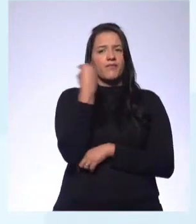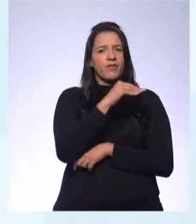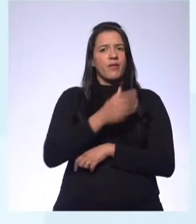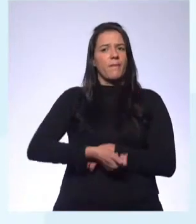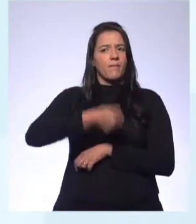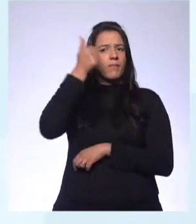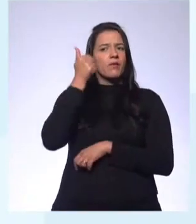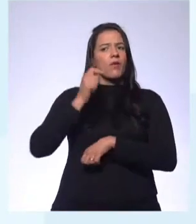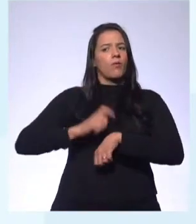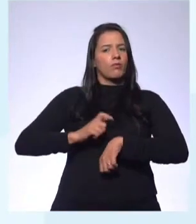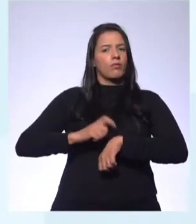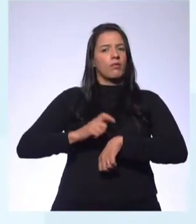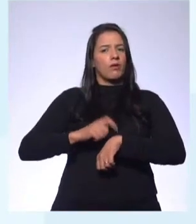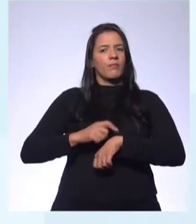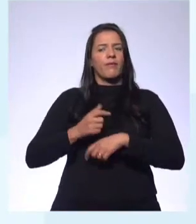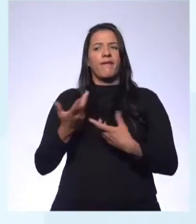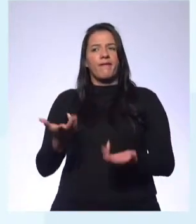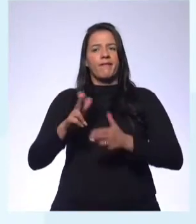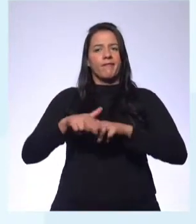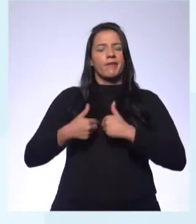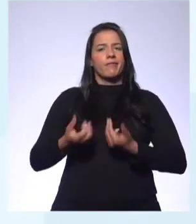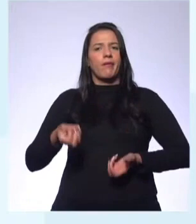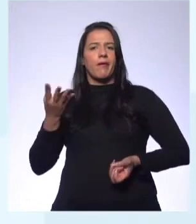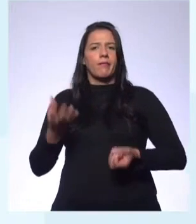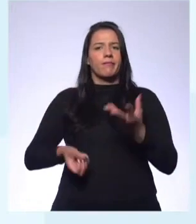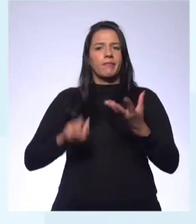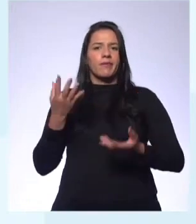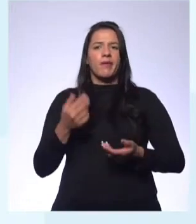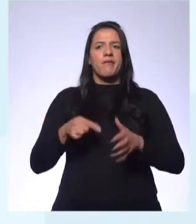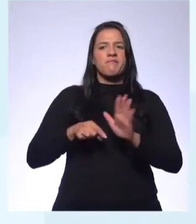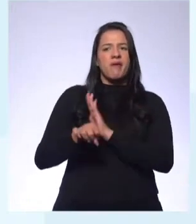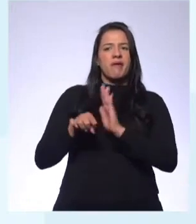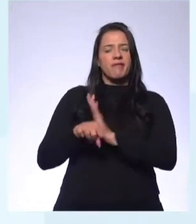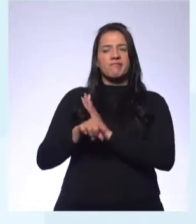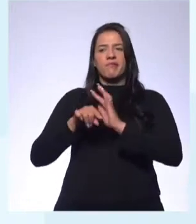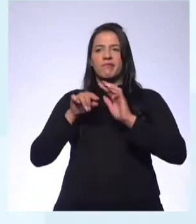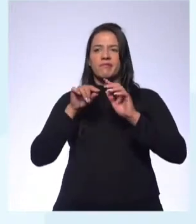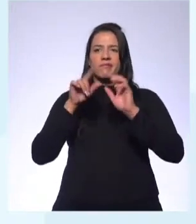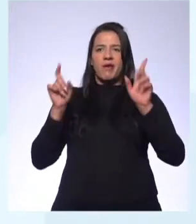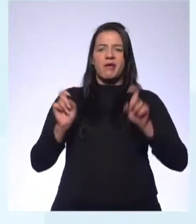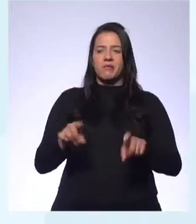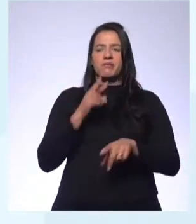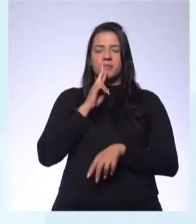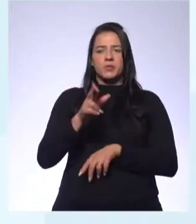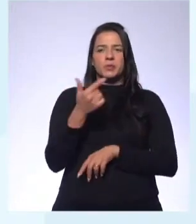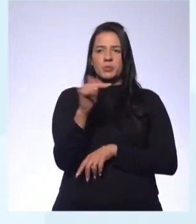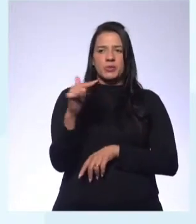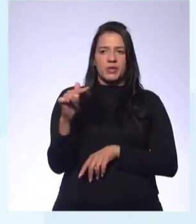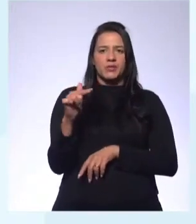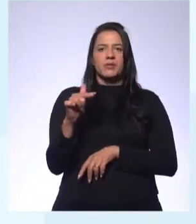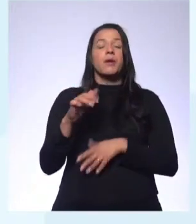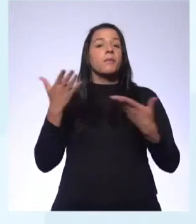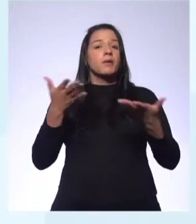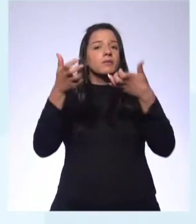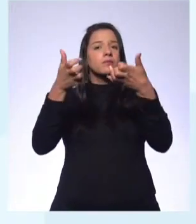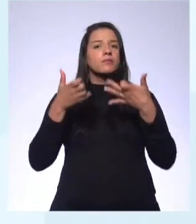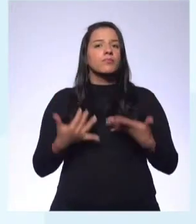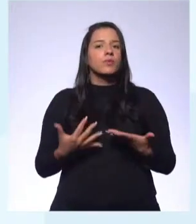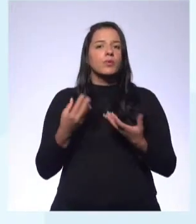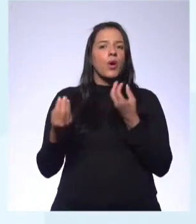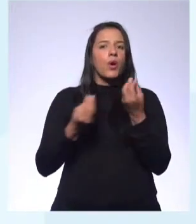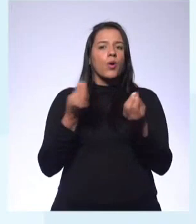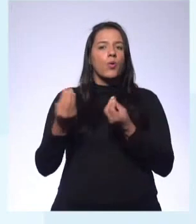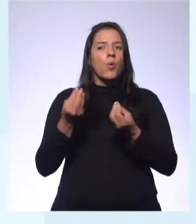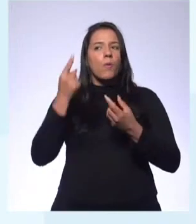tempo, disse, em vez de desperdiçá-lo. Propondo charadas que não têm resposta. Explique de que forma essa